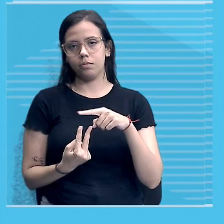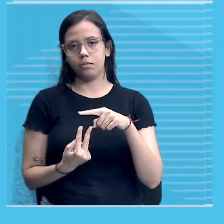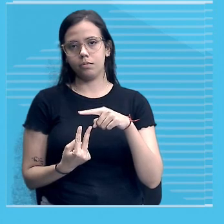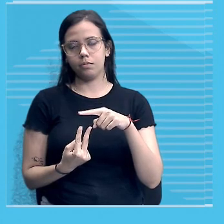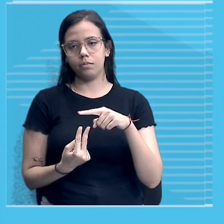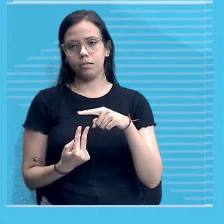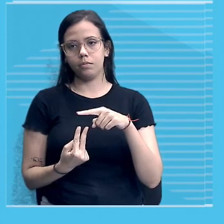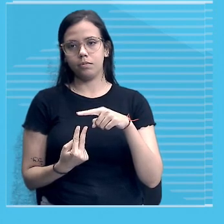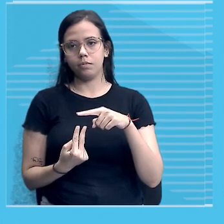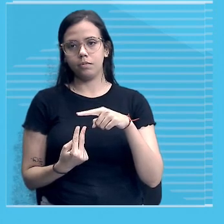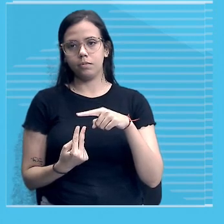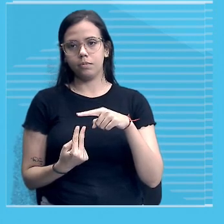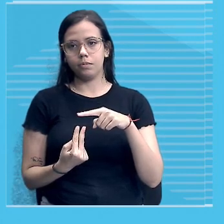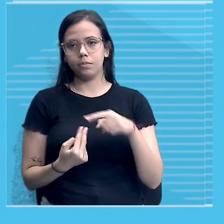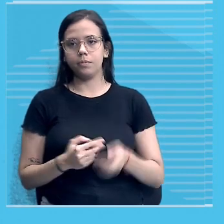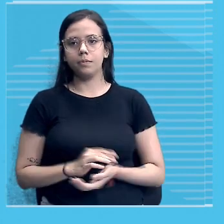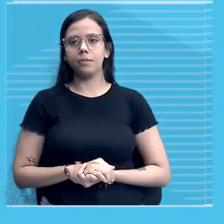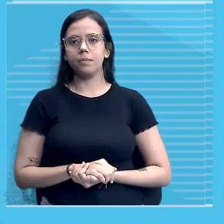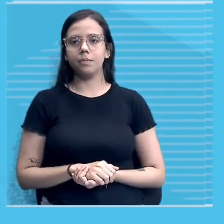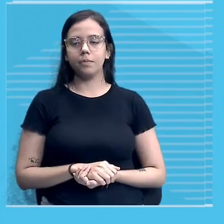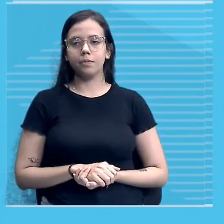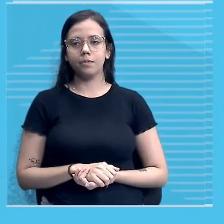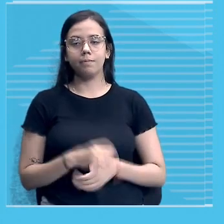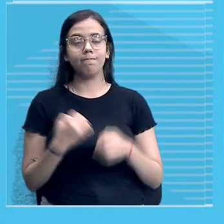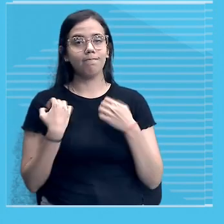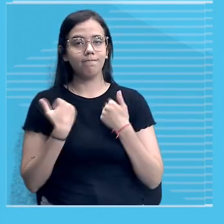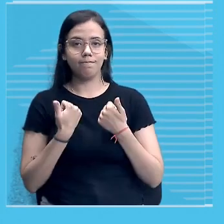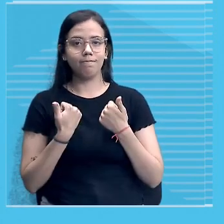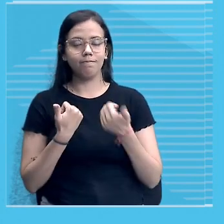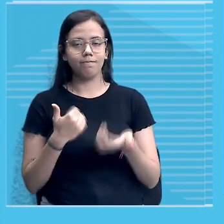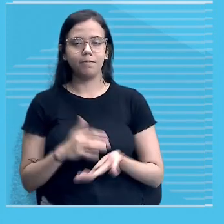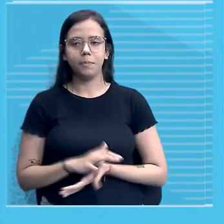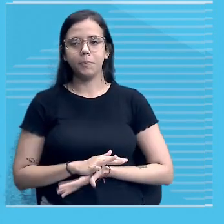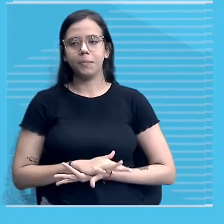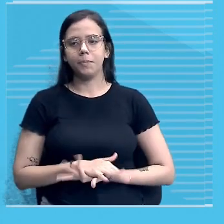2 beleza beleza beleza